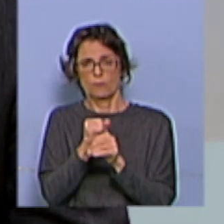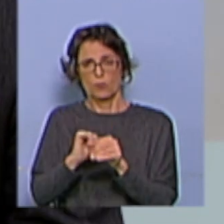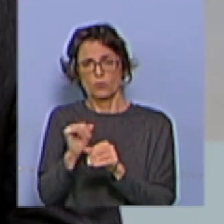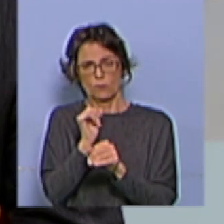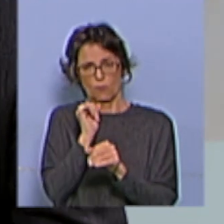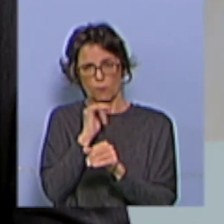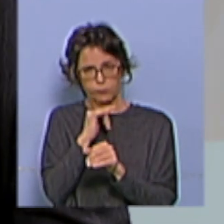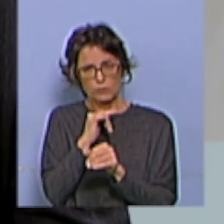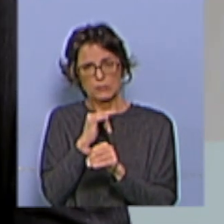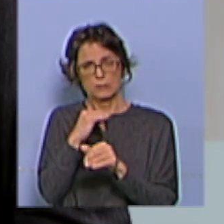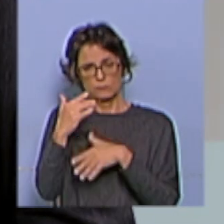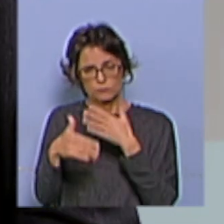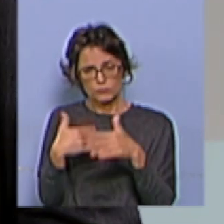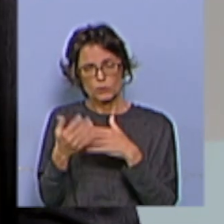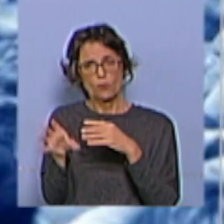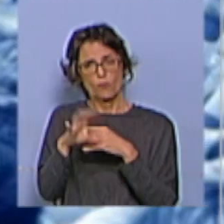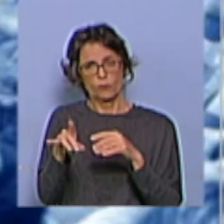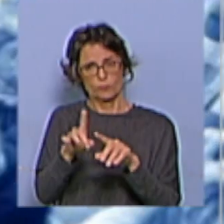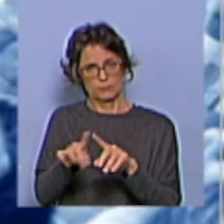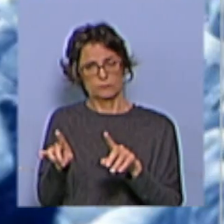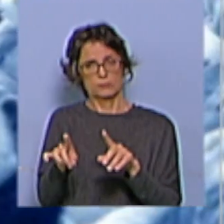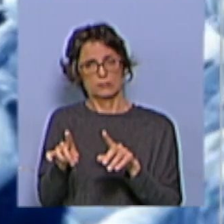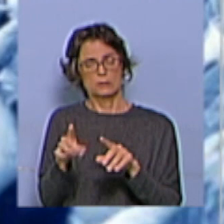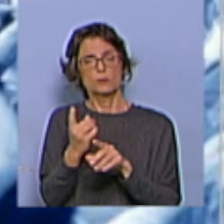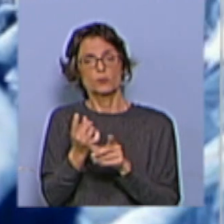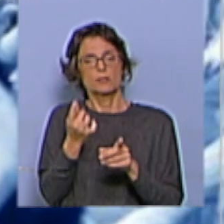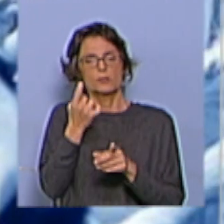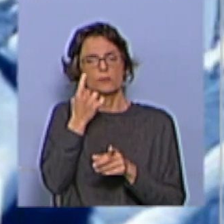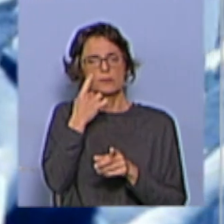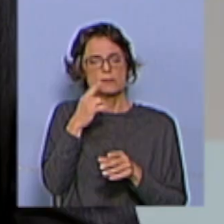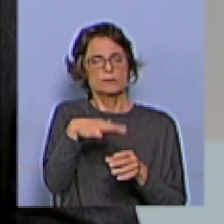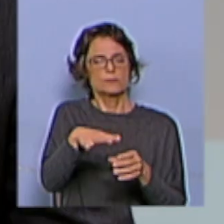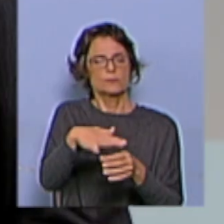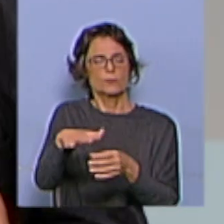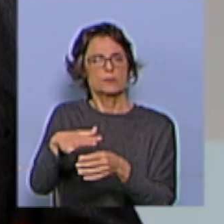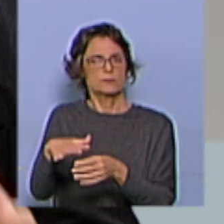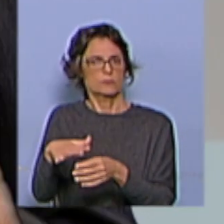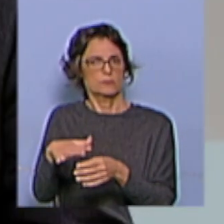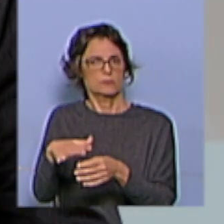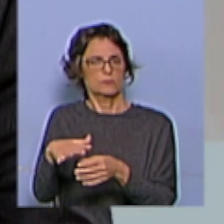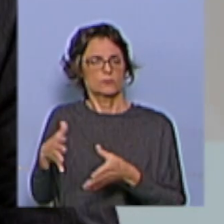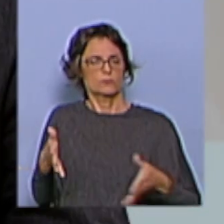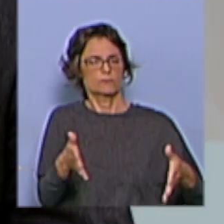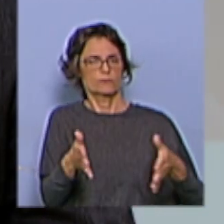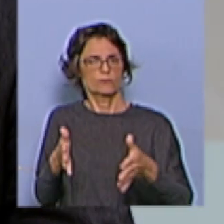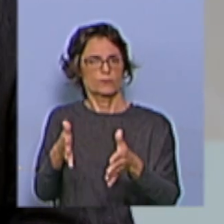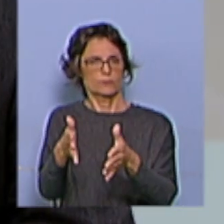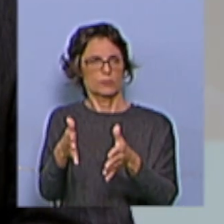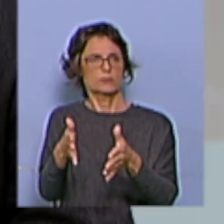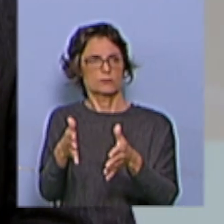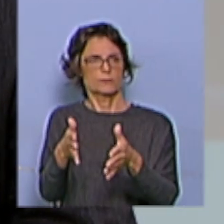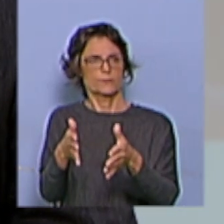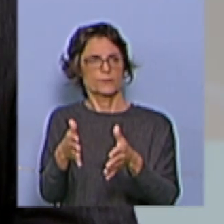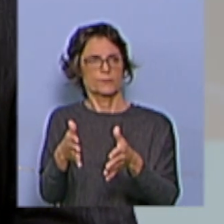porque começámos a aprender a conviver com a situação e recomeçamos. Inicialmente nós tivemos muito mais de